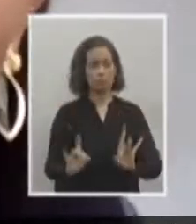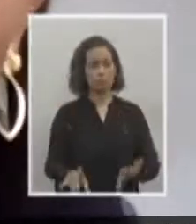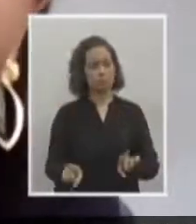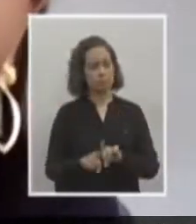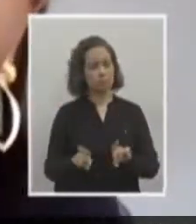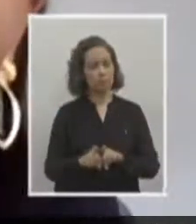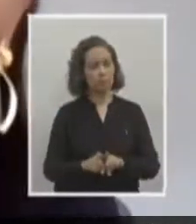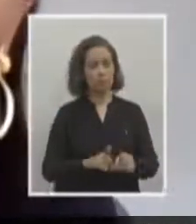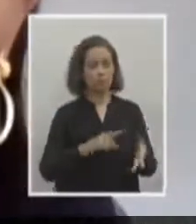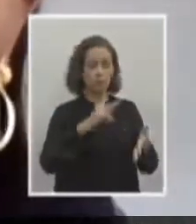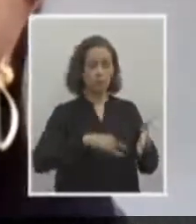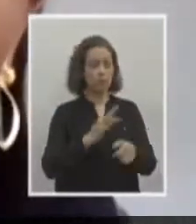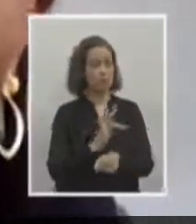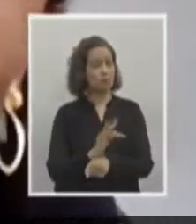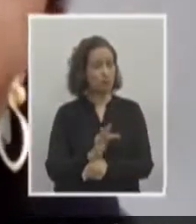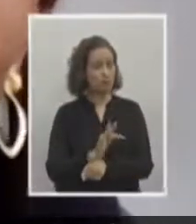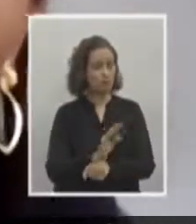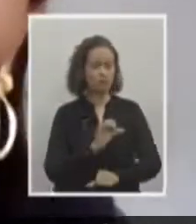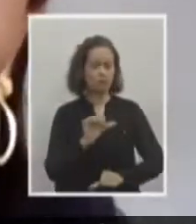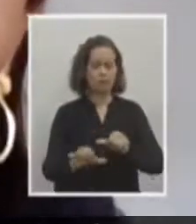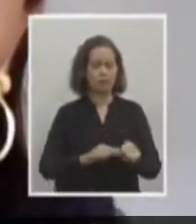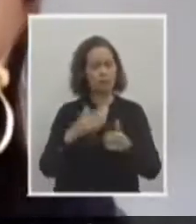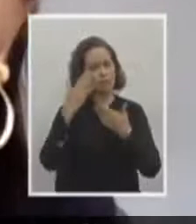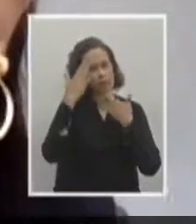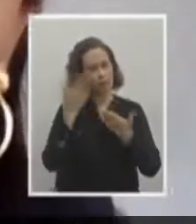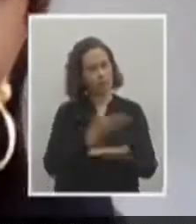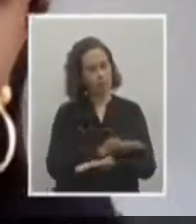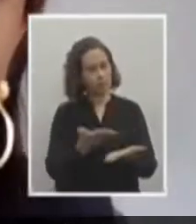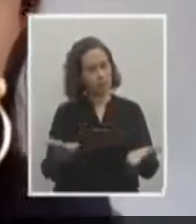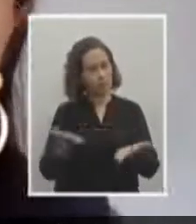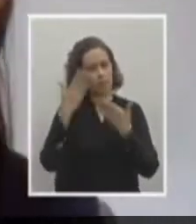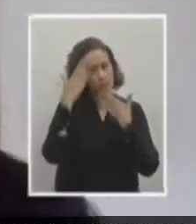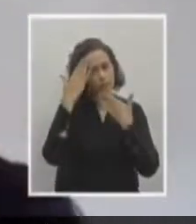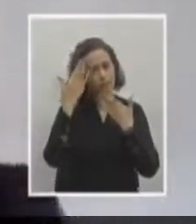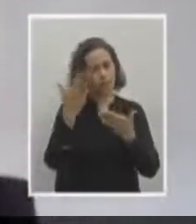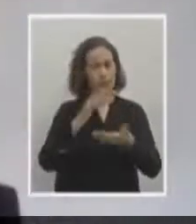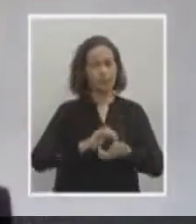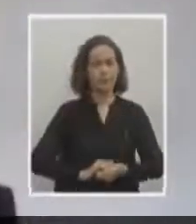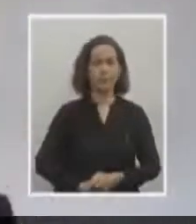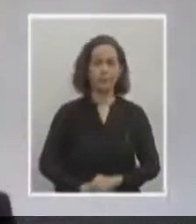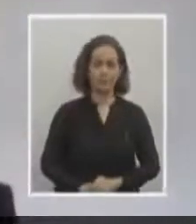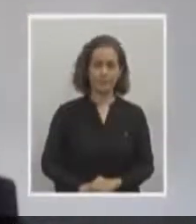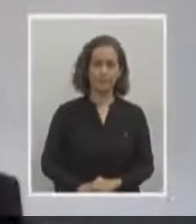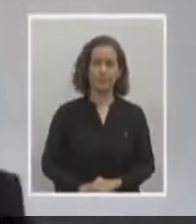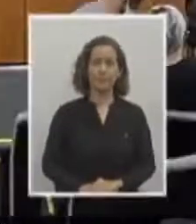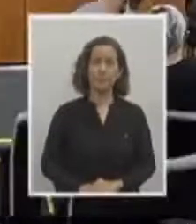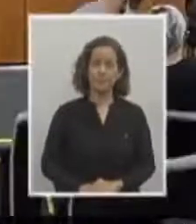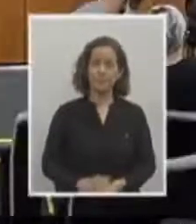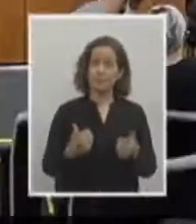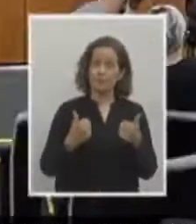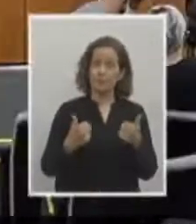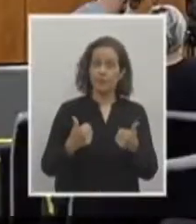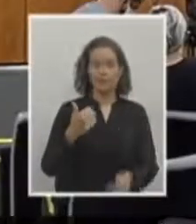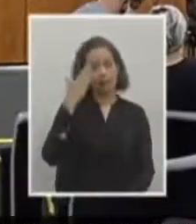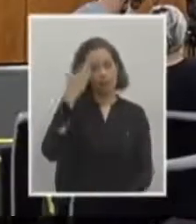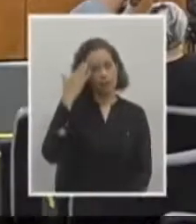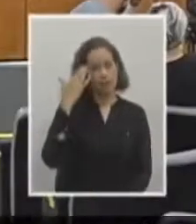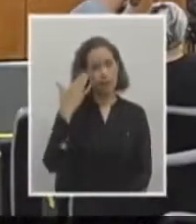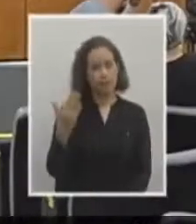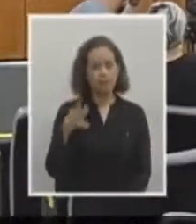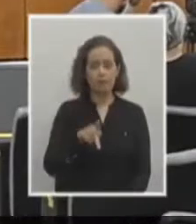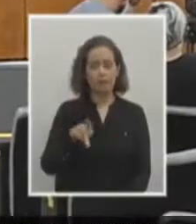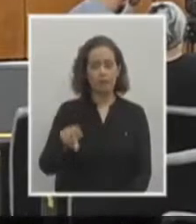técnica. Desde já, agradeço a todos. Muito obrigada. Muito bem. Agradeço aí a